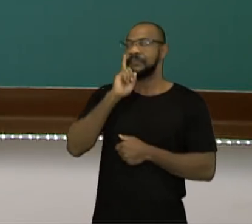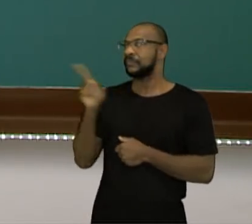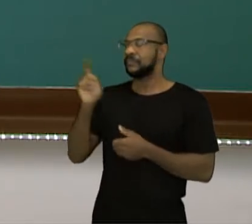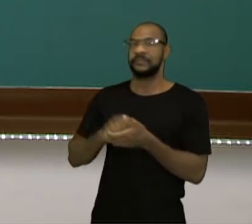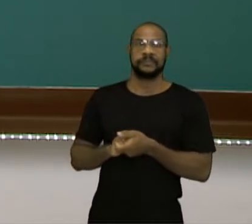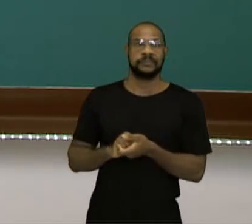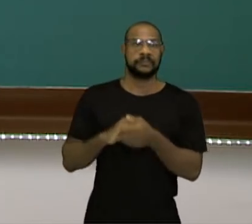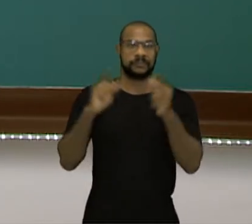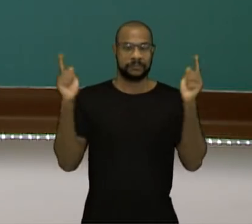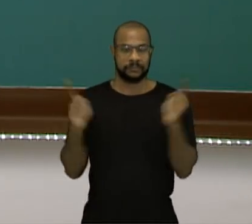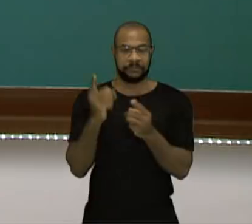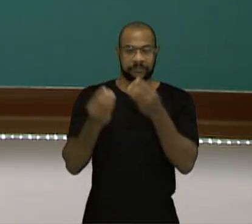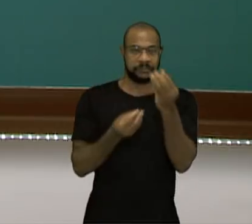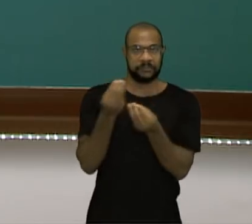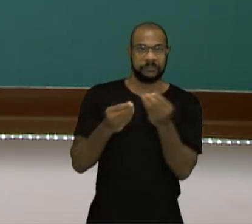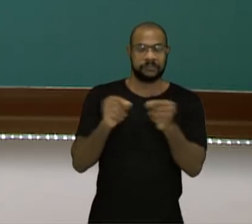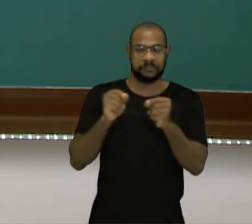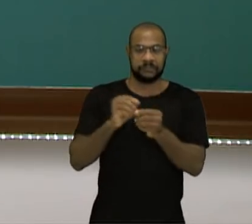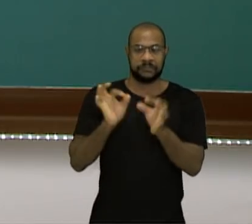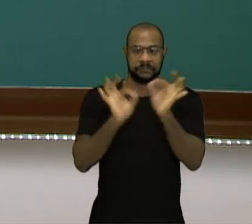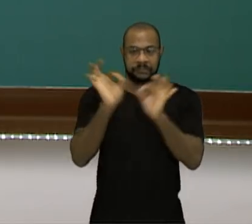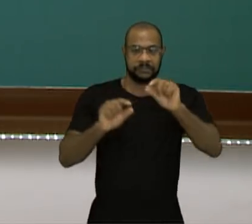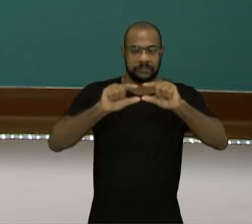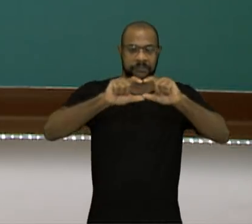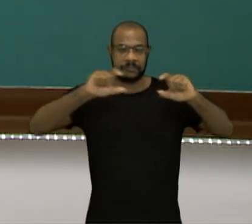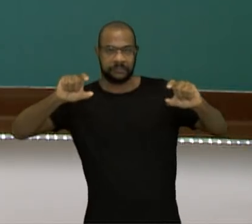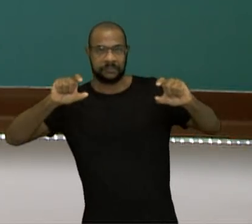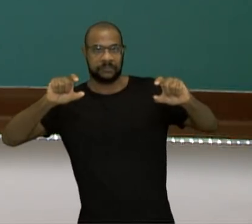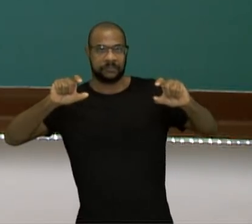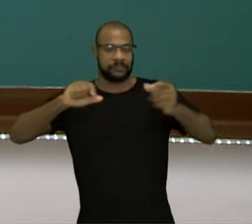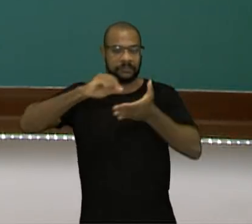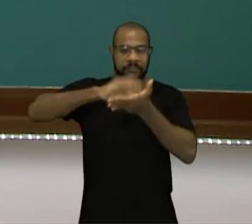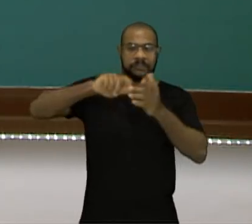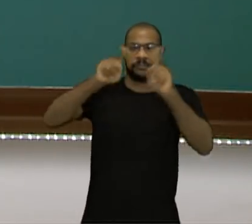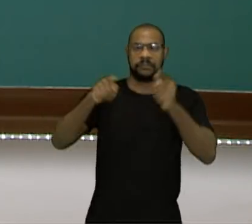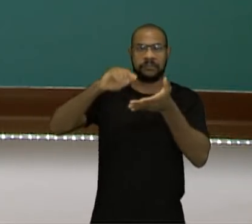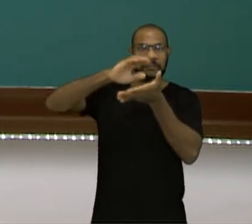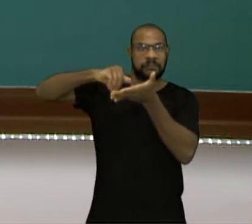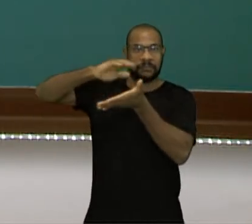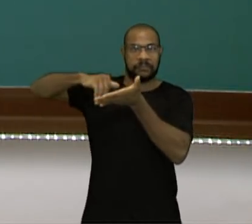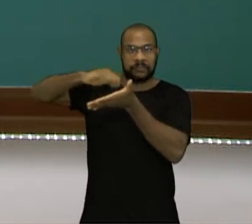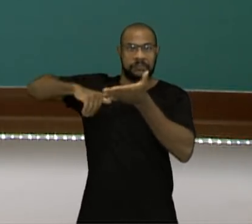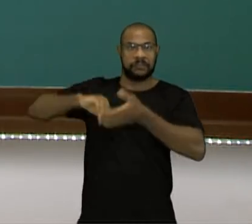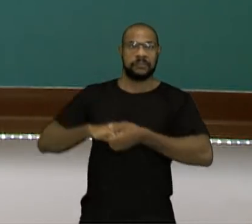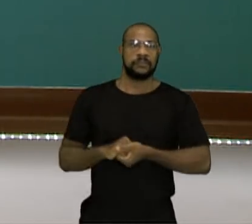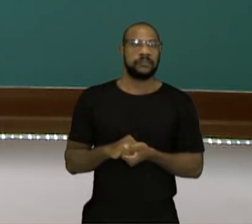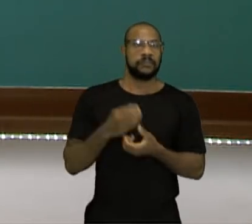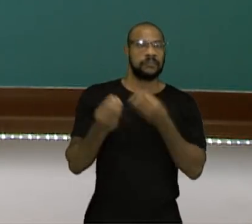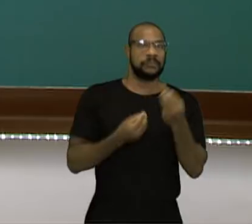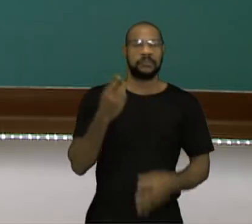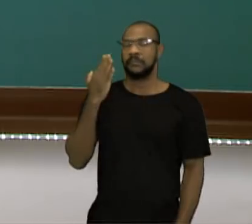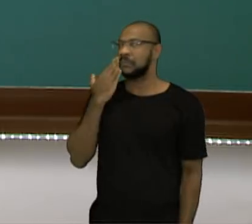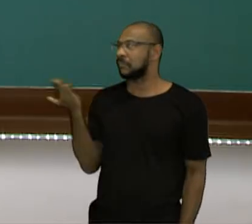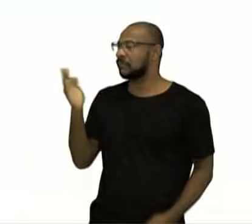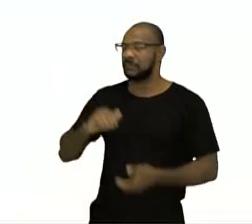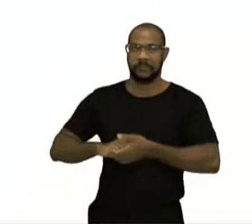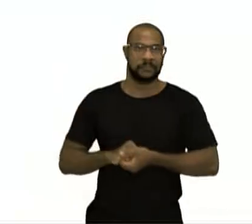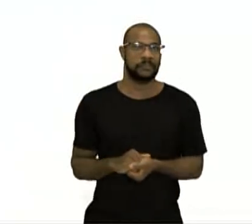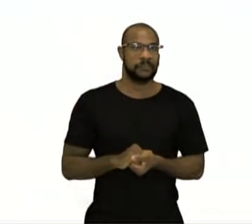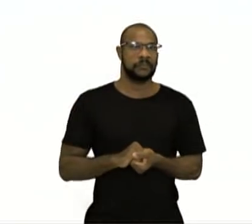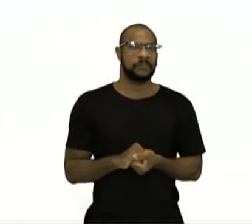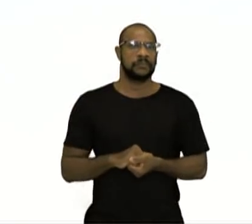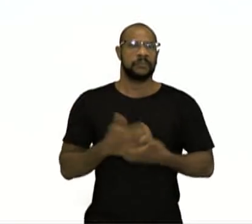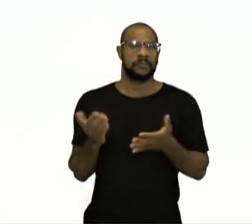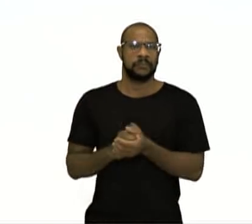Então, a gente vai montar a expressão sem esse monte de parênteses aí. Vamos para o nosso primeiro probleminha.